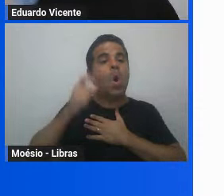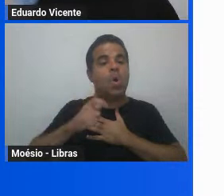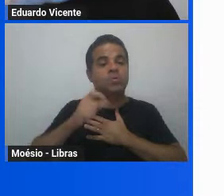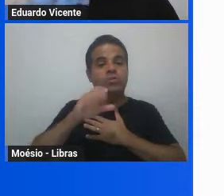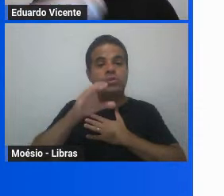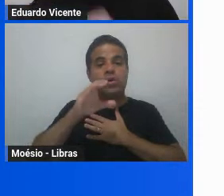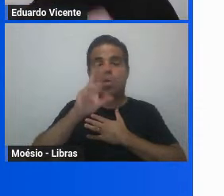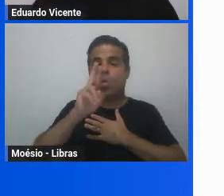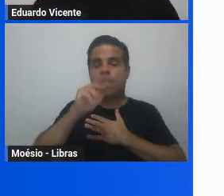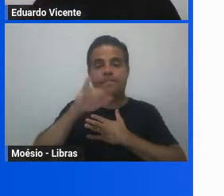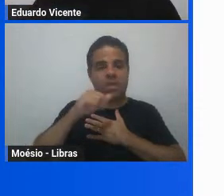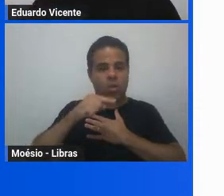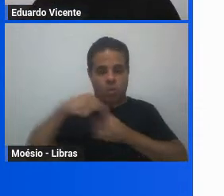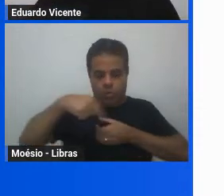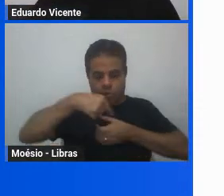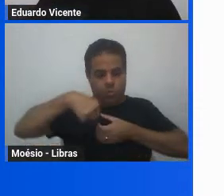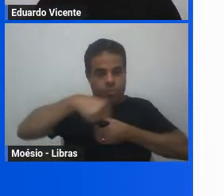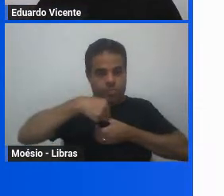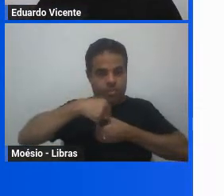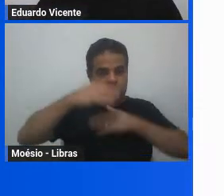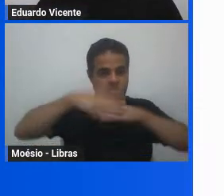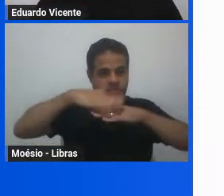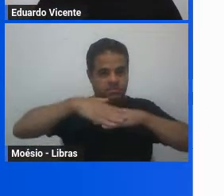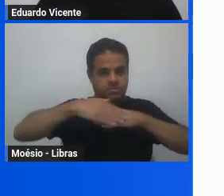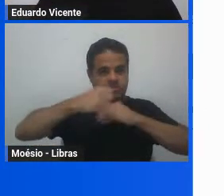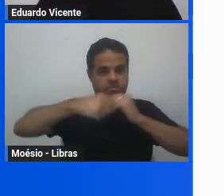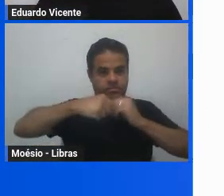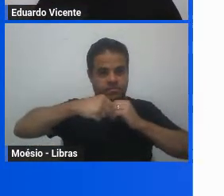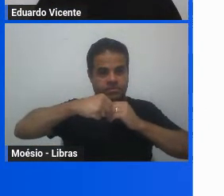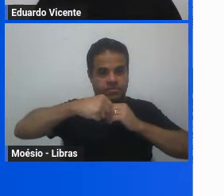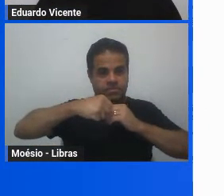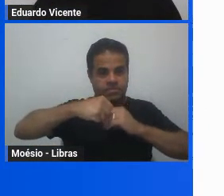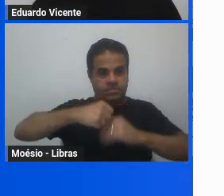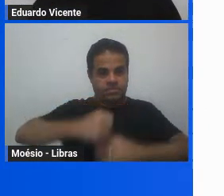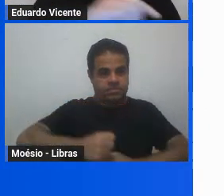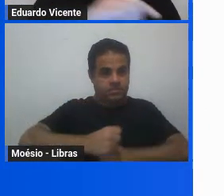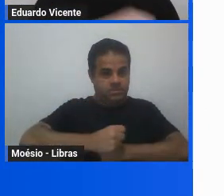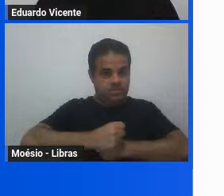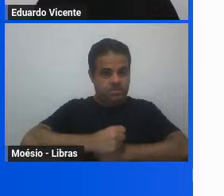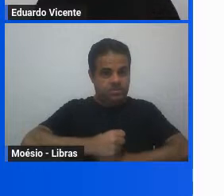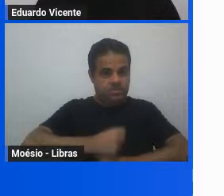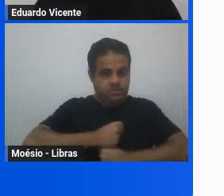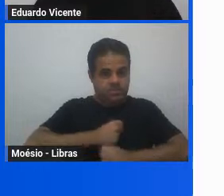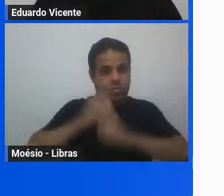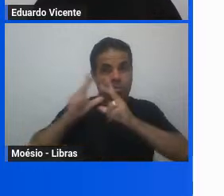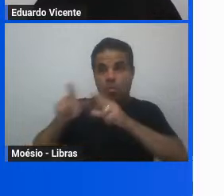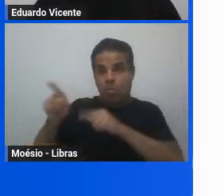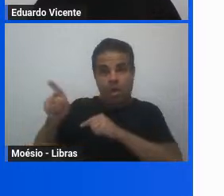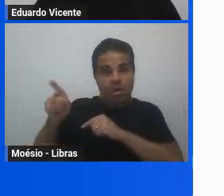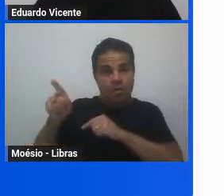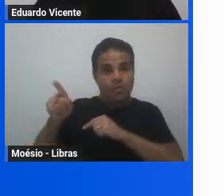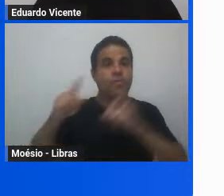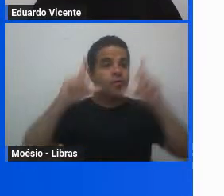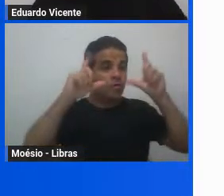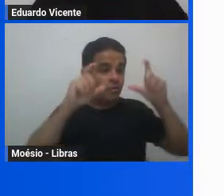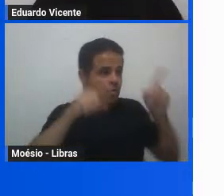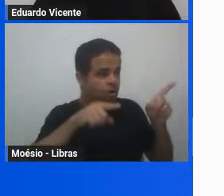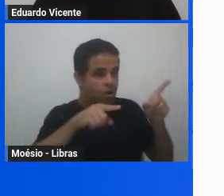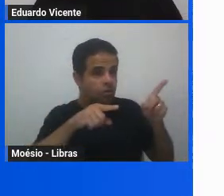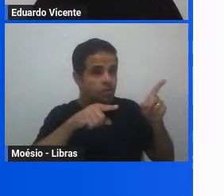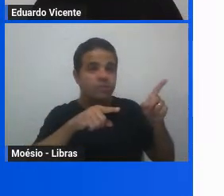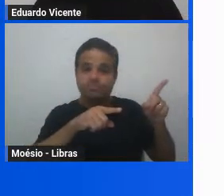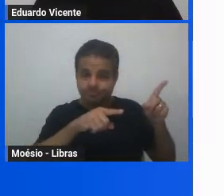mão fechada vai até o umbigo, do jeito que está a imagem, e você vai